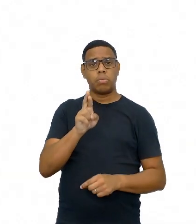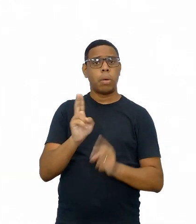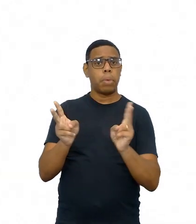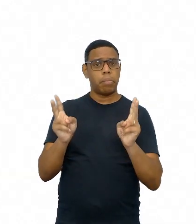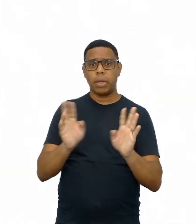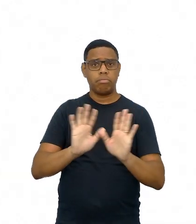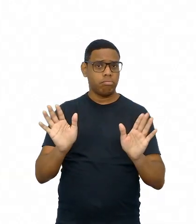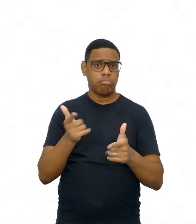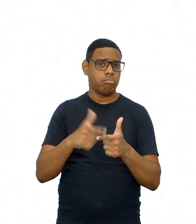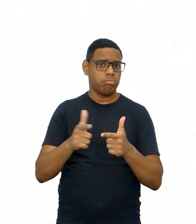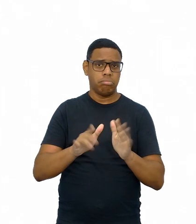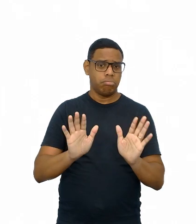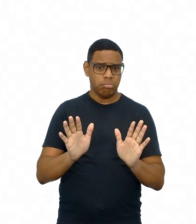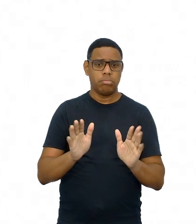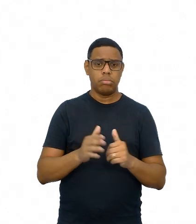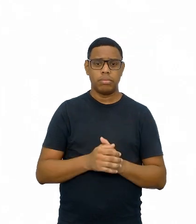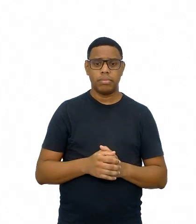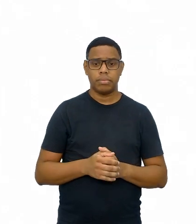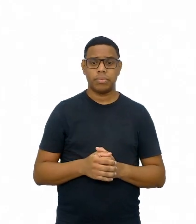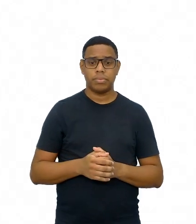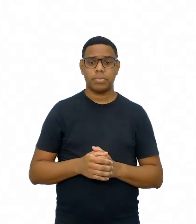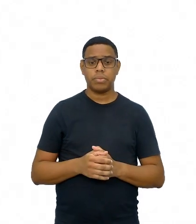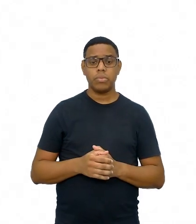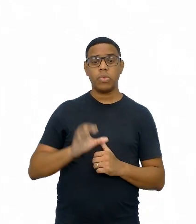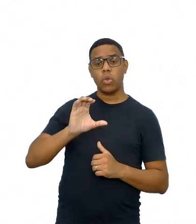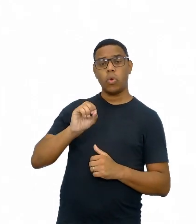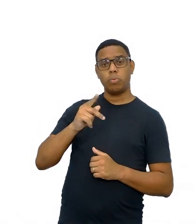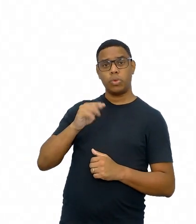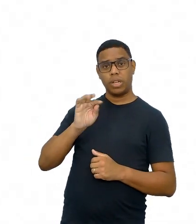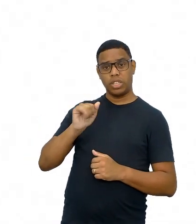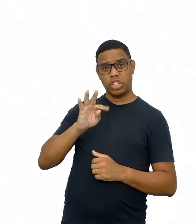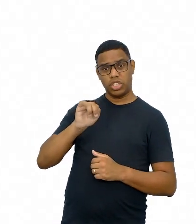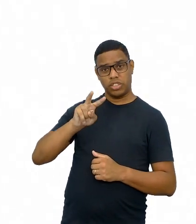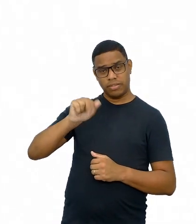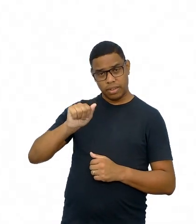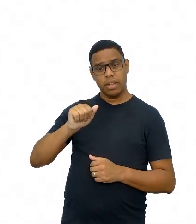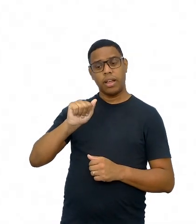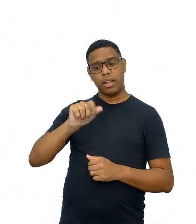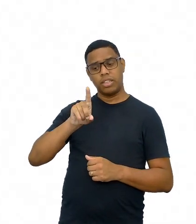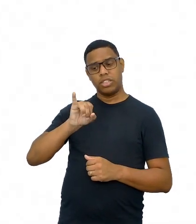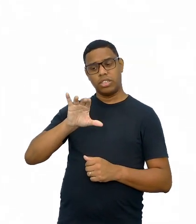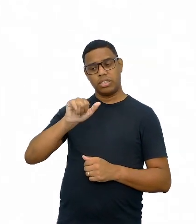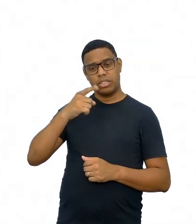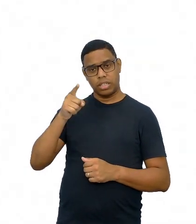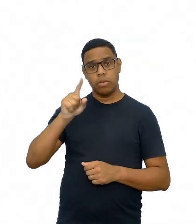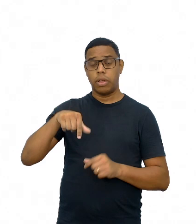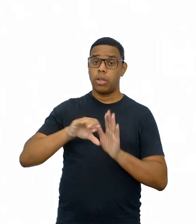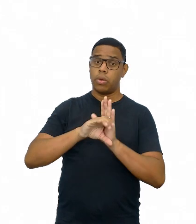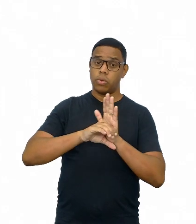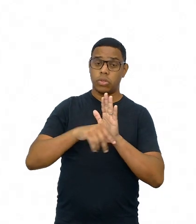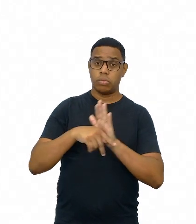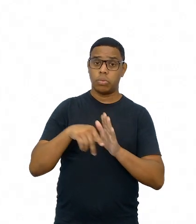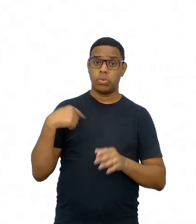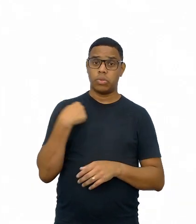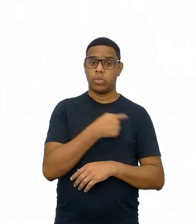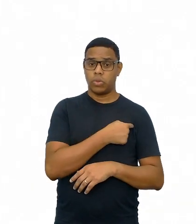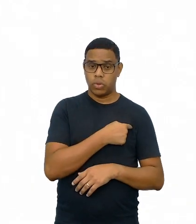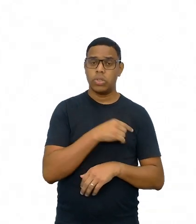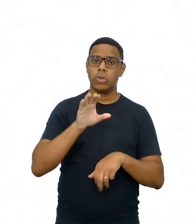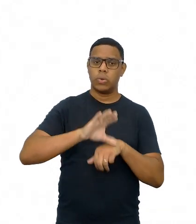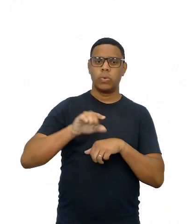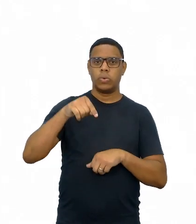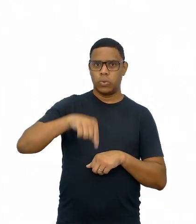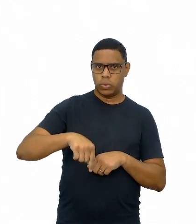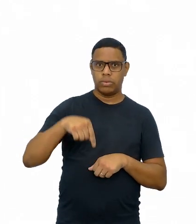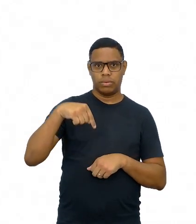é a representação, é a propriedade computativa da adição. Então, é um conceito nosso, né, porque essa formação